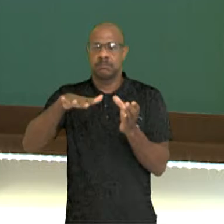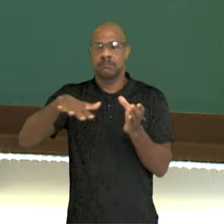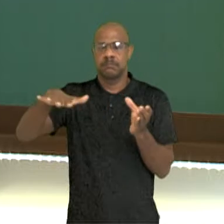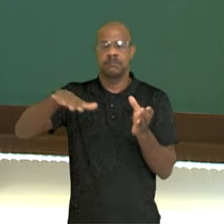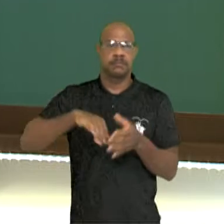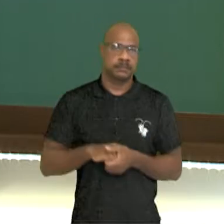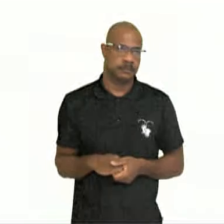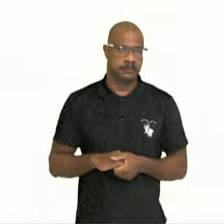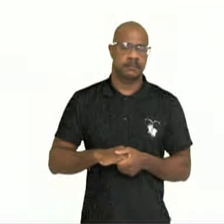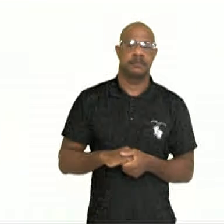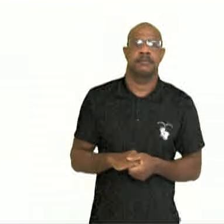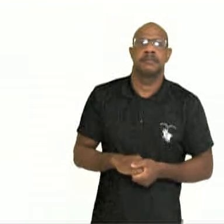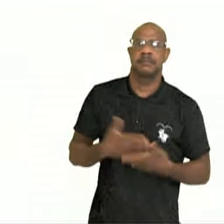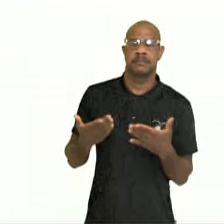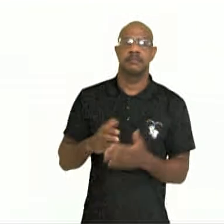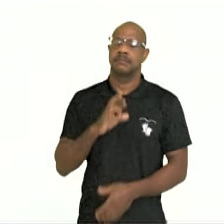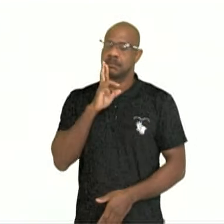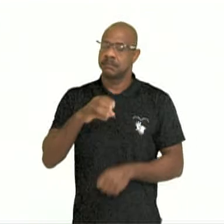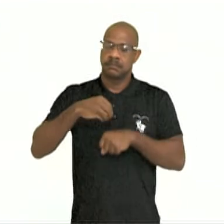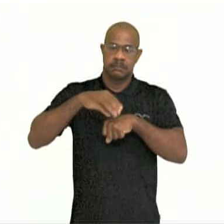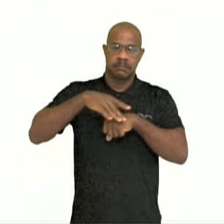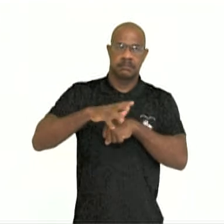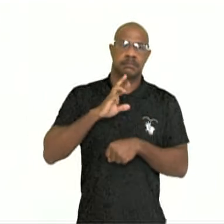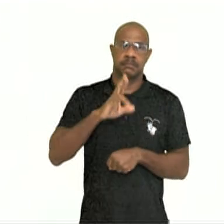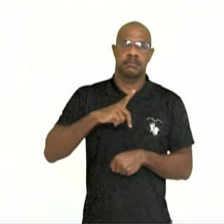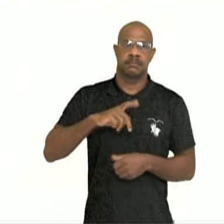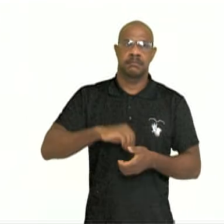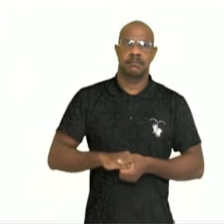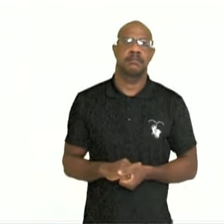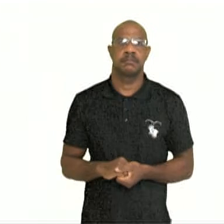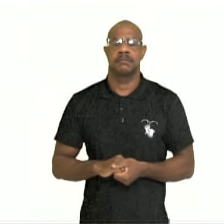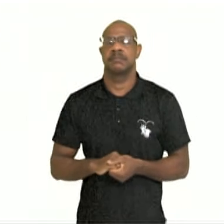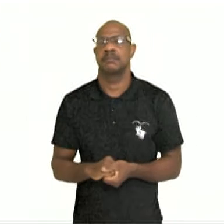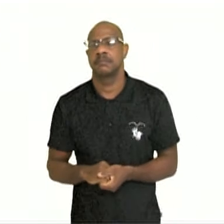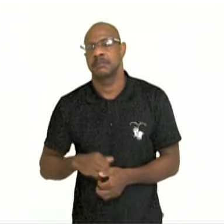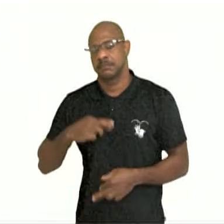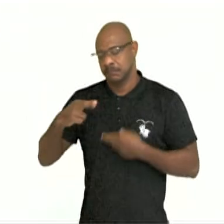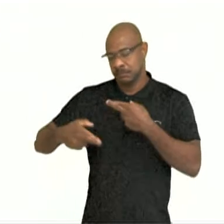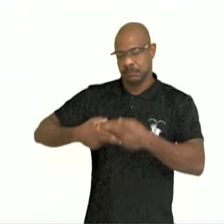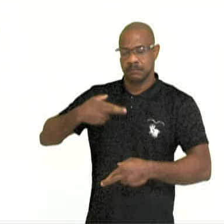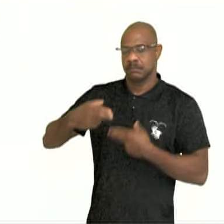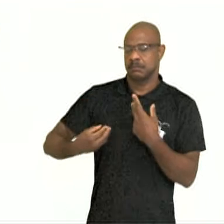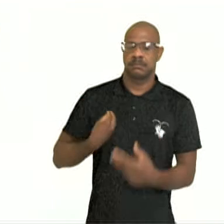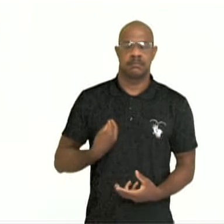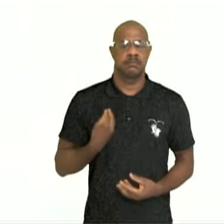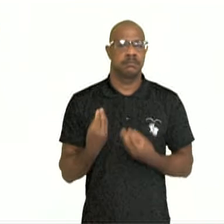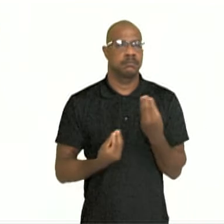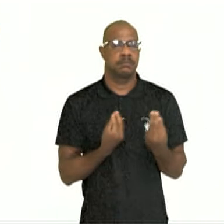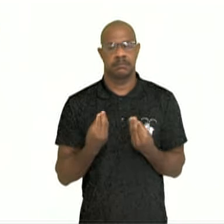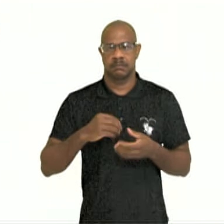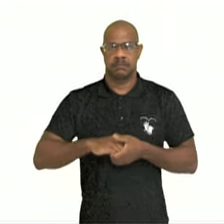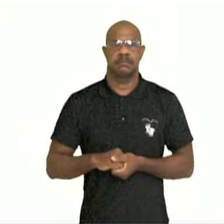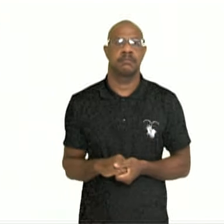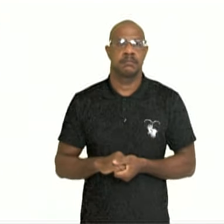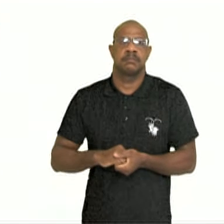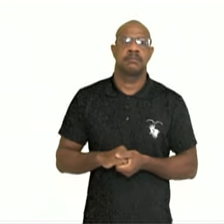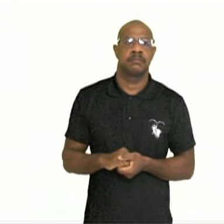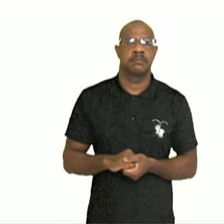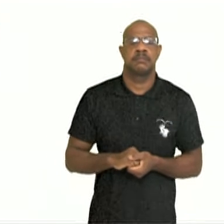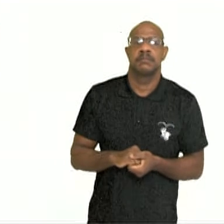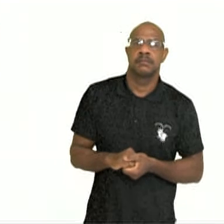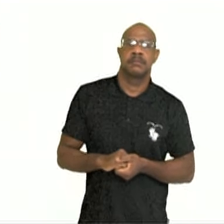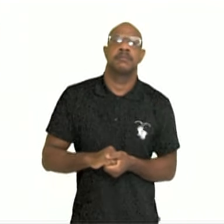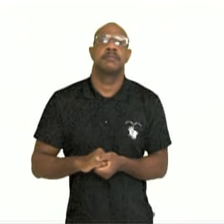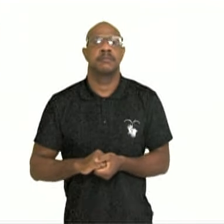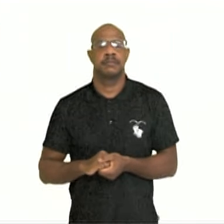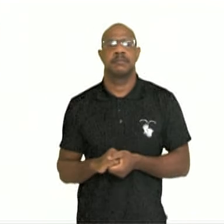mutualística, certo? Então, essa é uma sugestão de resposta. Vamos entender agora um pouquinho sobre o ciclo de vida deste